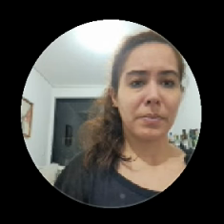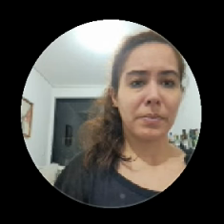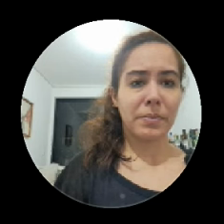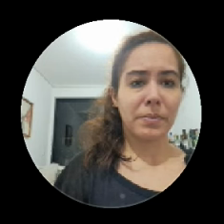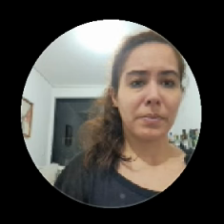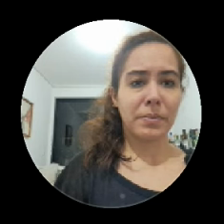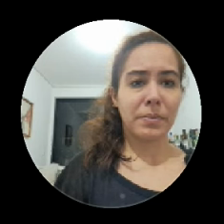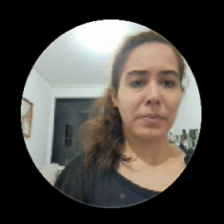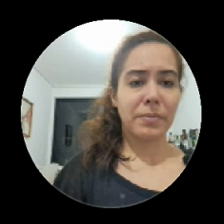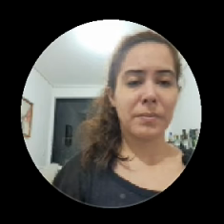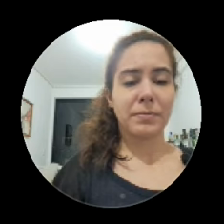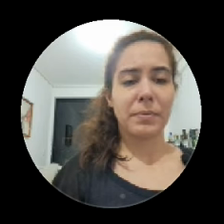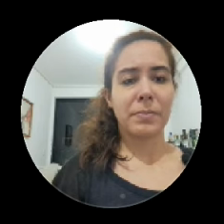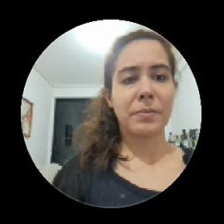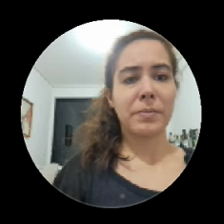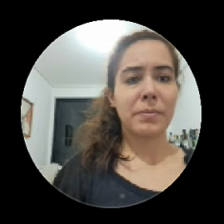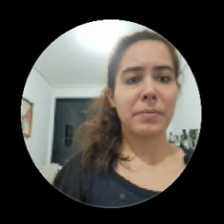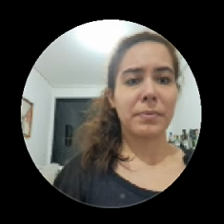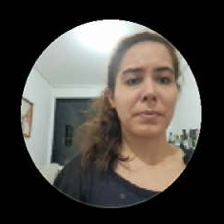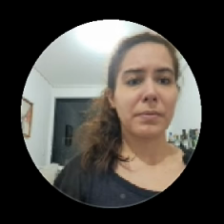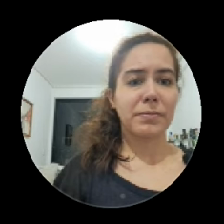falou que pode.